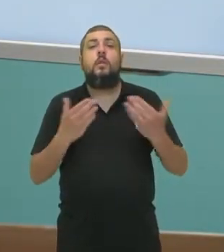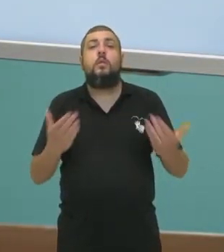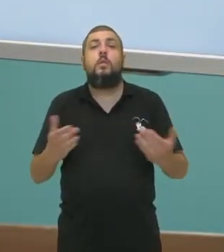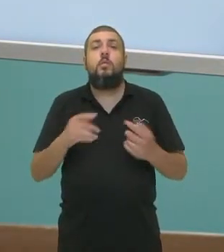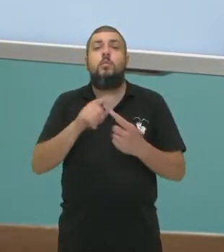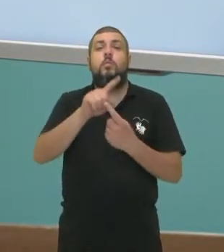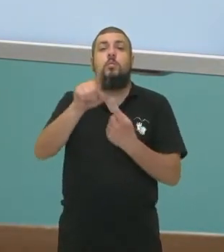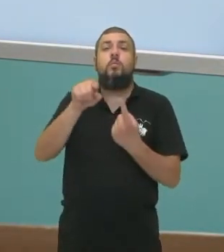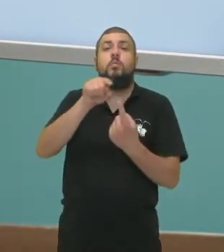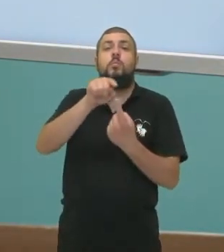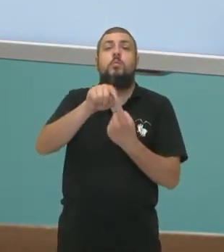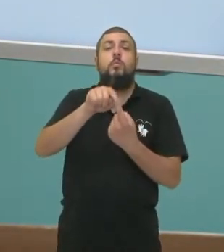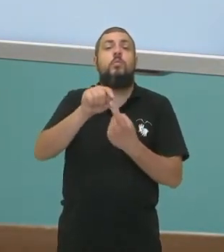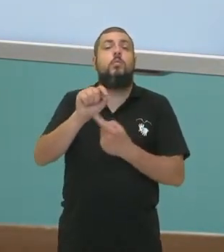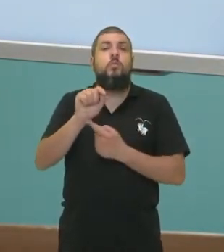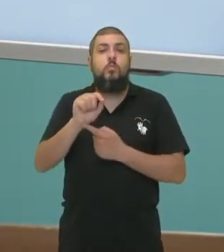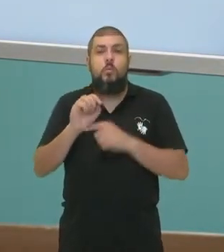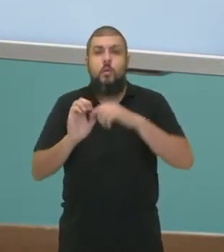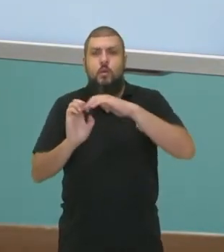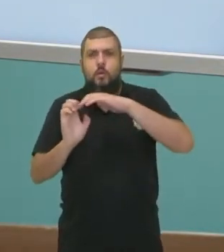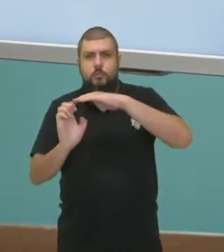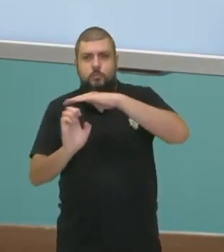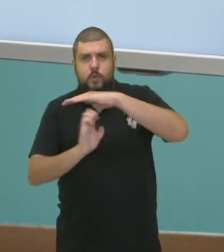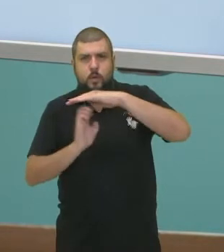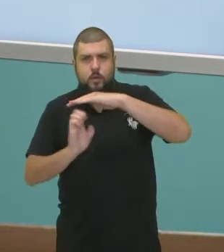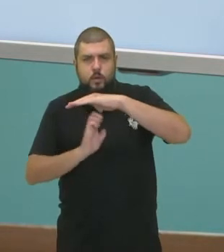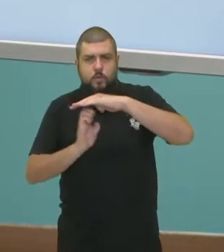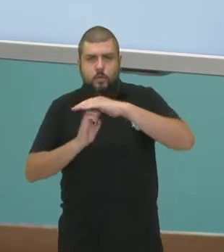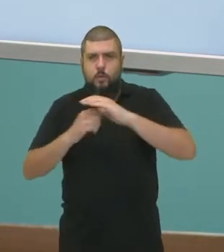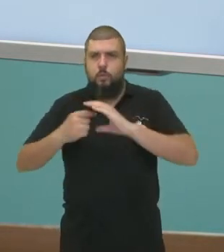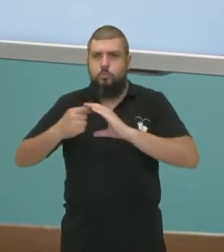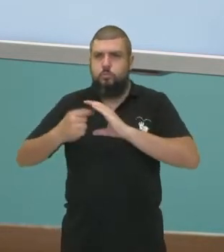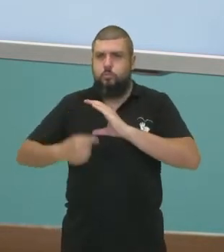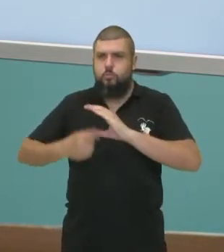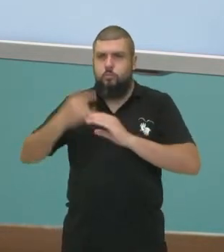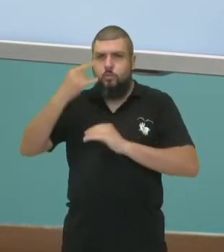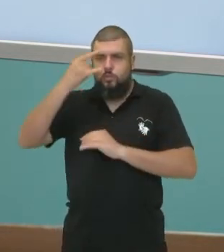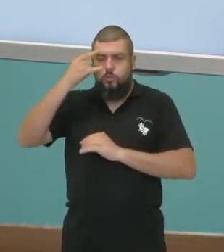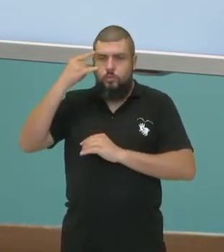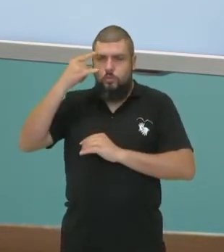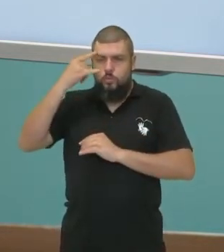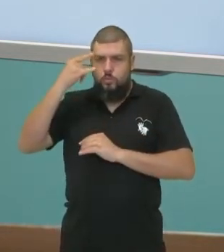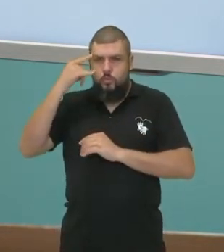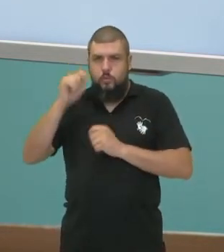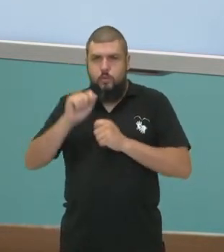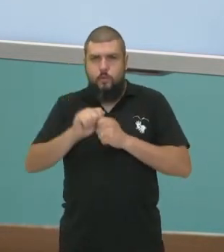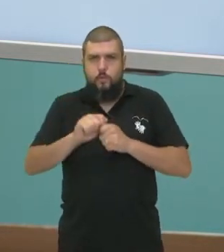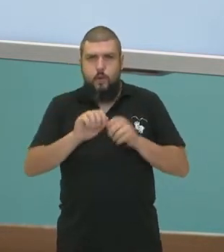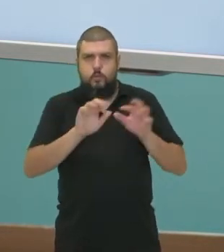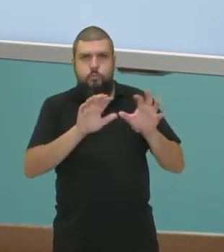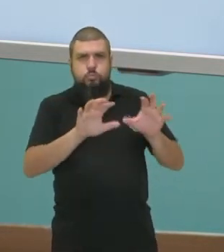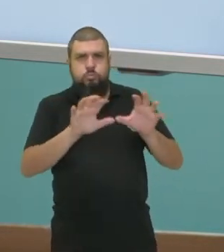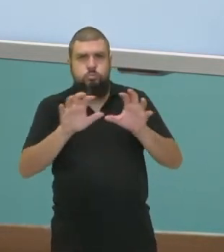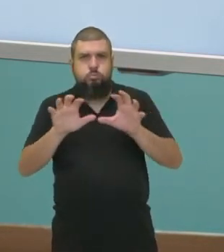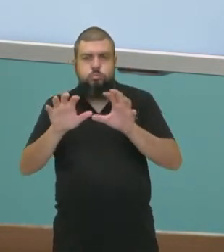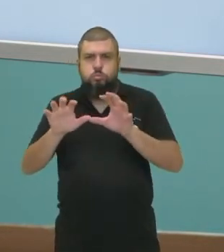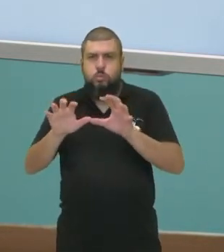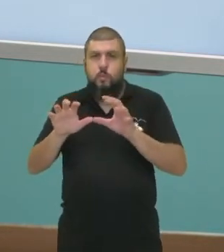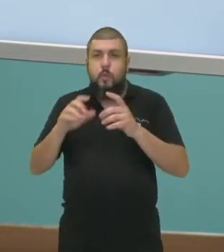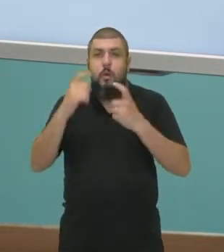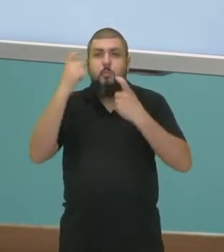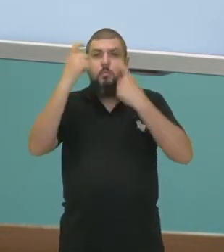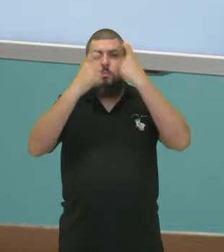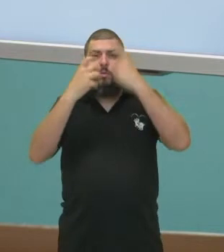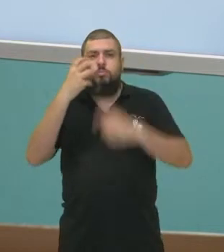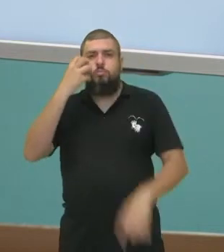está buscando? Né? As empresas capitalistas aí, com as suas ganâncias, subir, né? Ganhar, sem importar